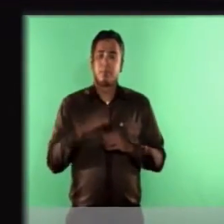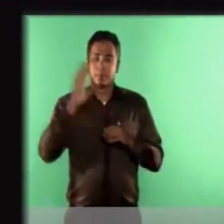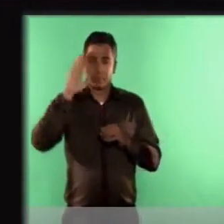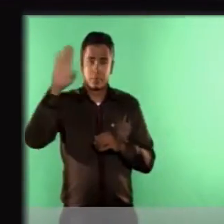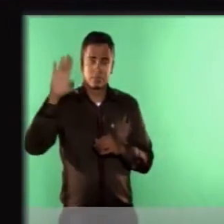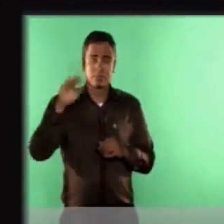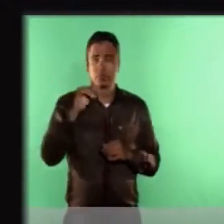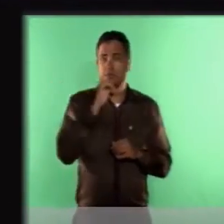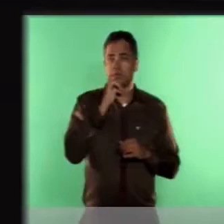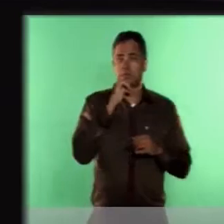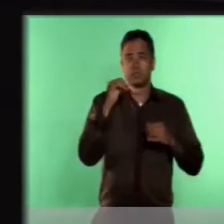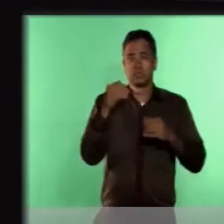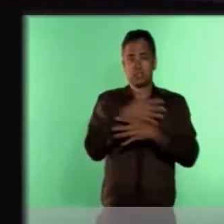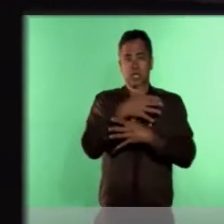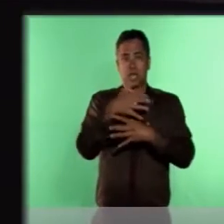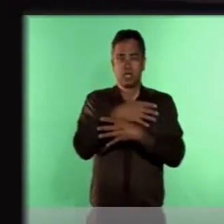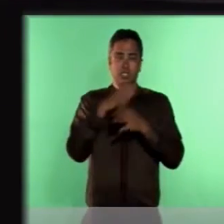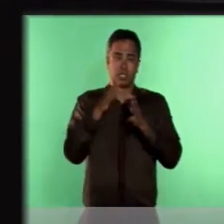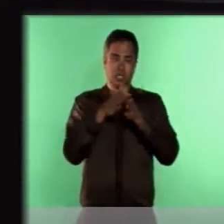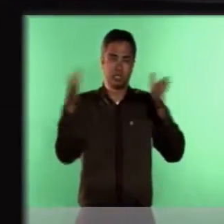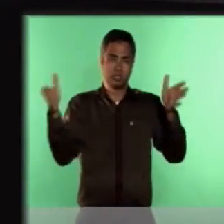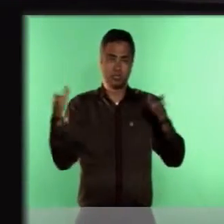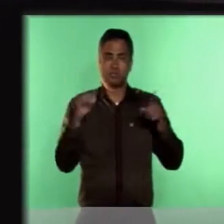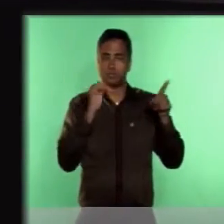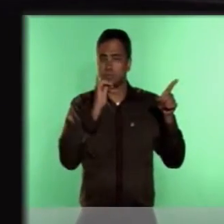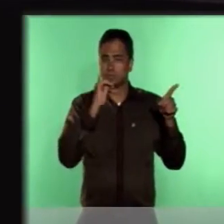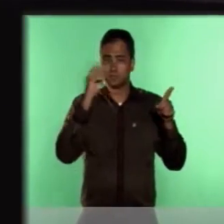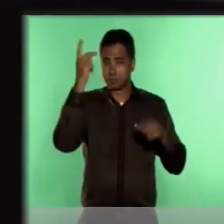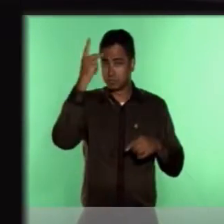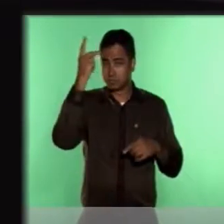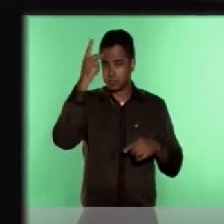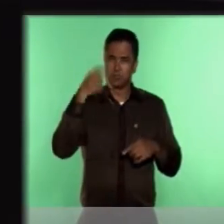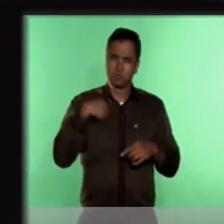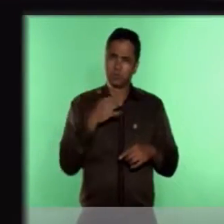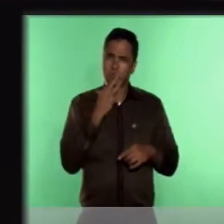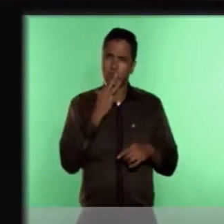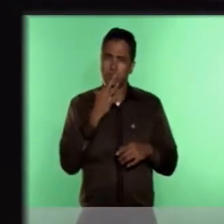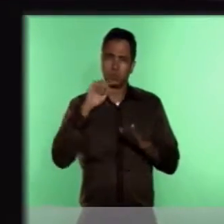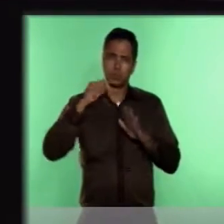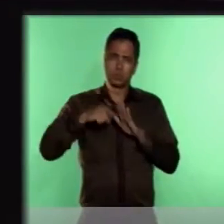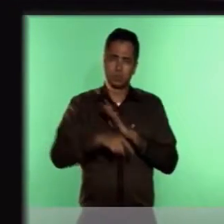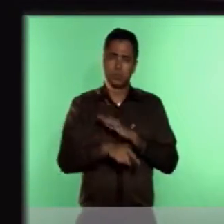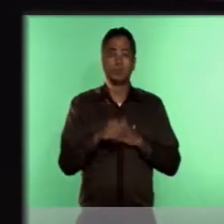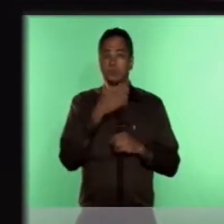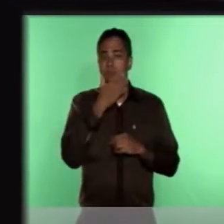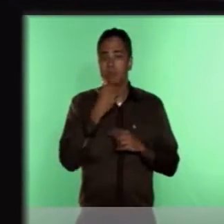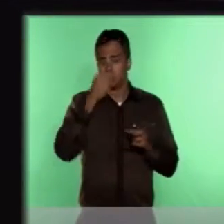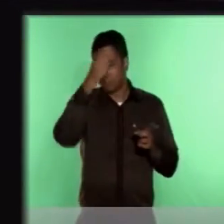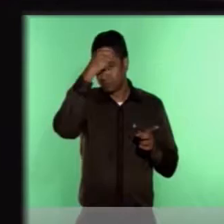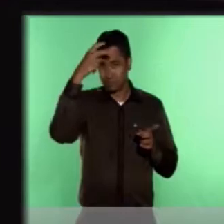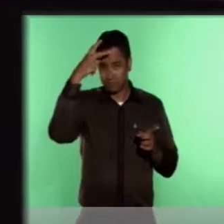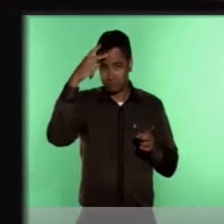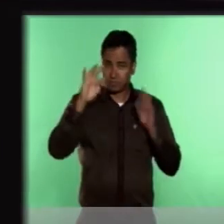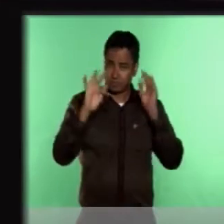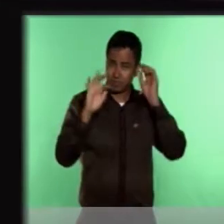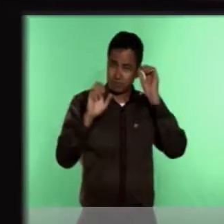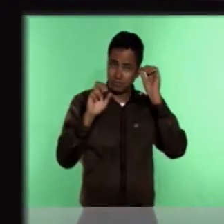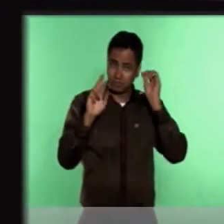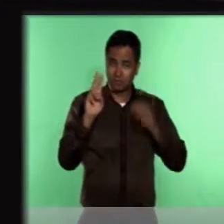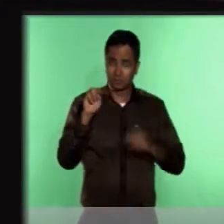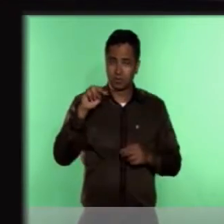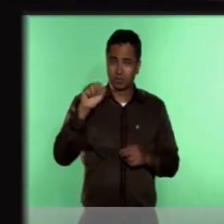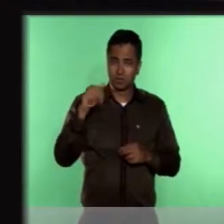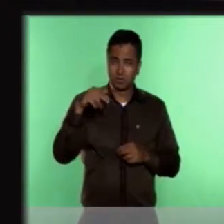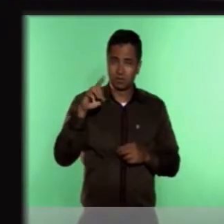Paulo, que eu conheço em profundidade, o prefeito Fernando Haddad, ele tem um desafio ali em relação às matrículas em